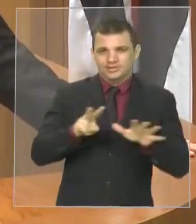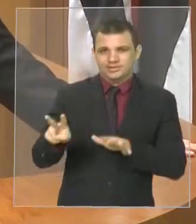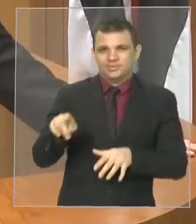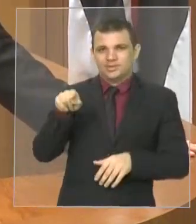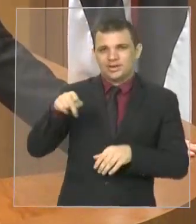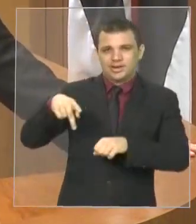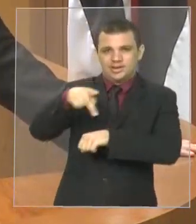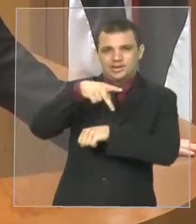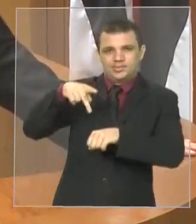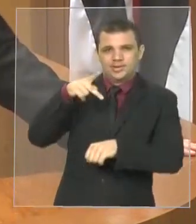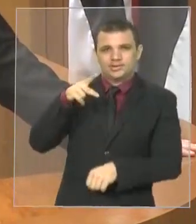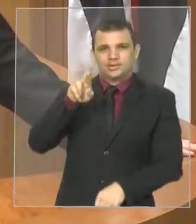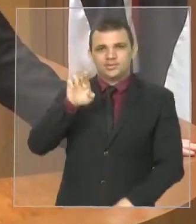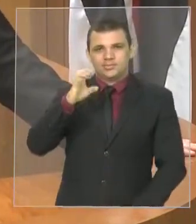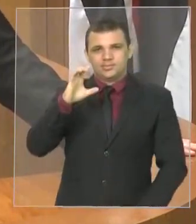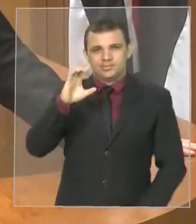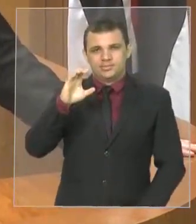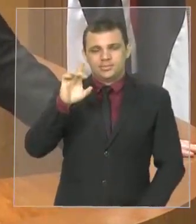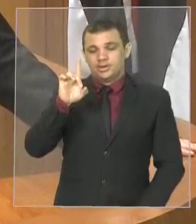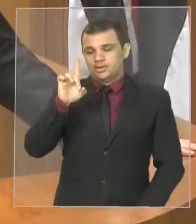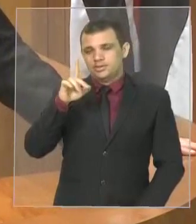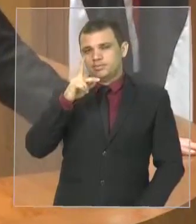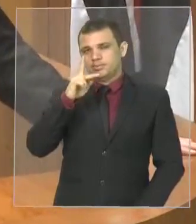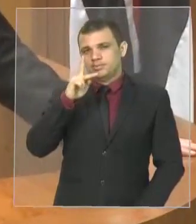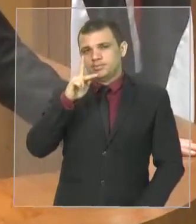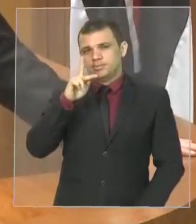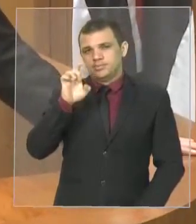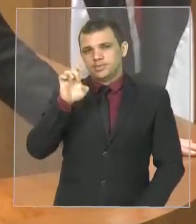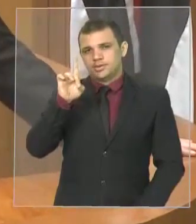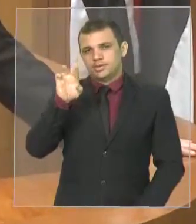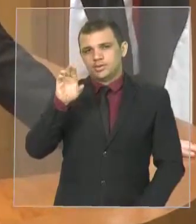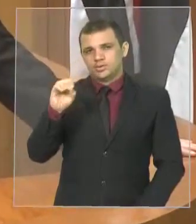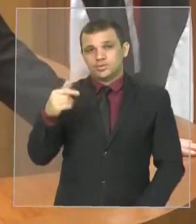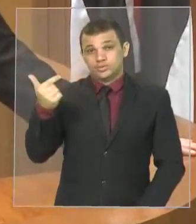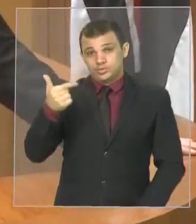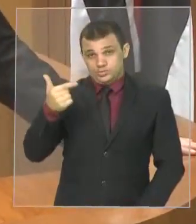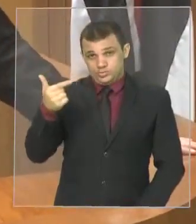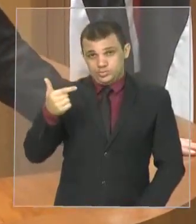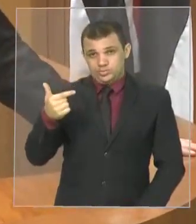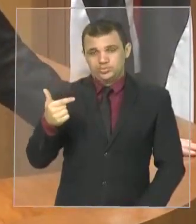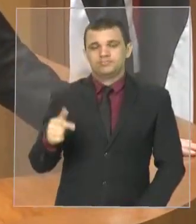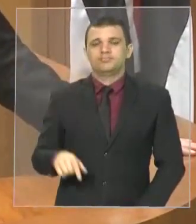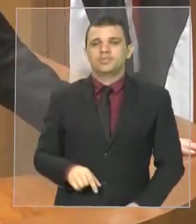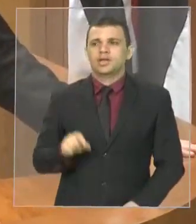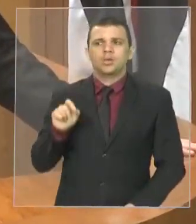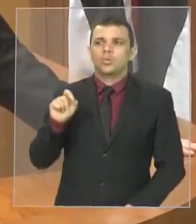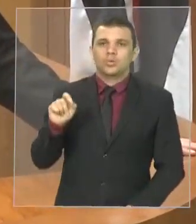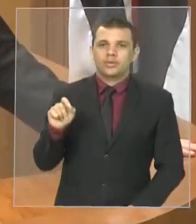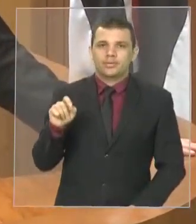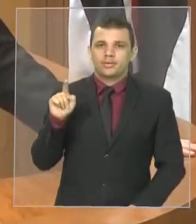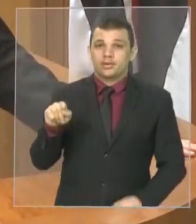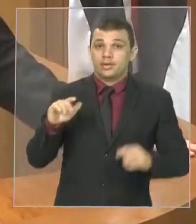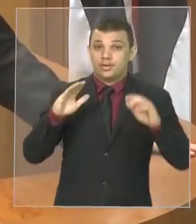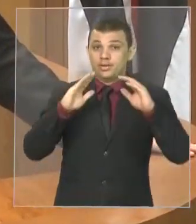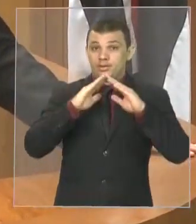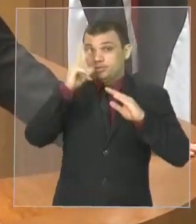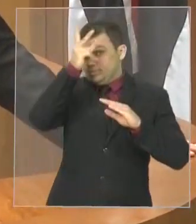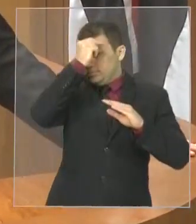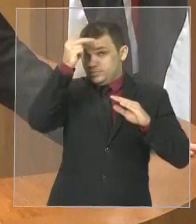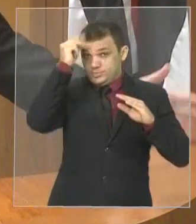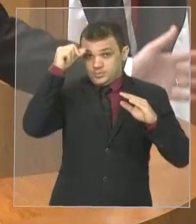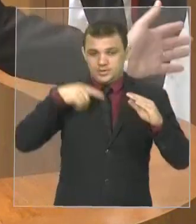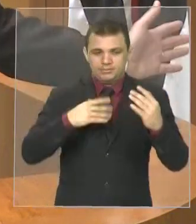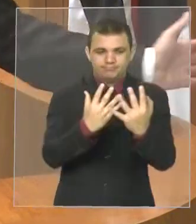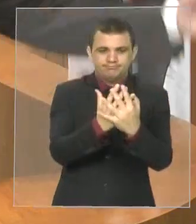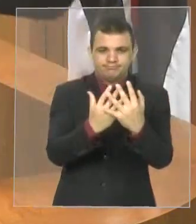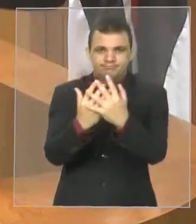são as grades que cercaram a prefeitura. No ano passado, ele se auto-intitulava o prefeito da gente,